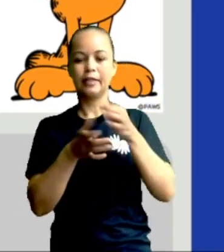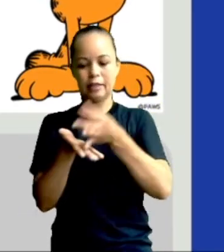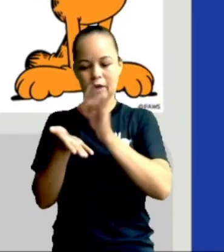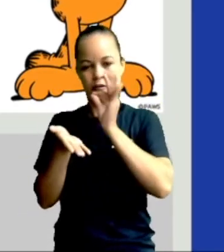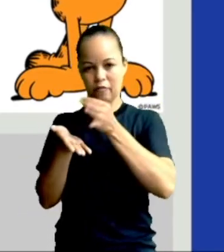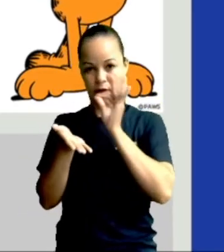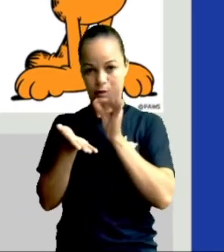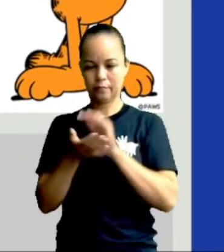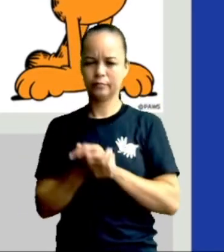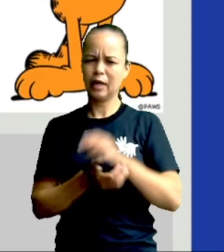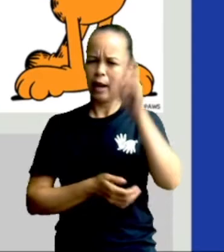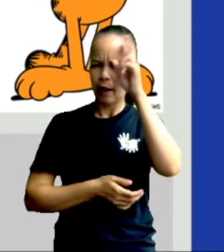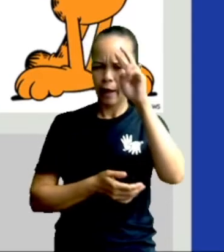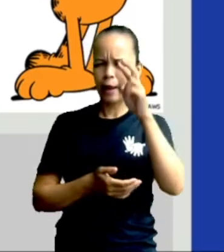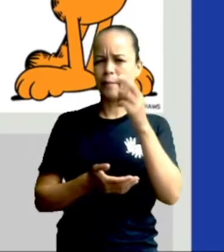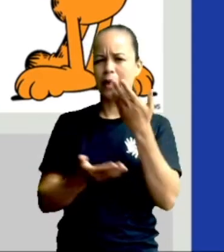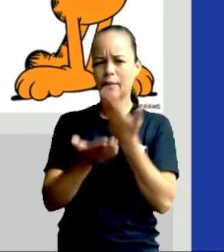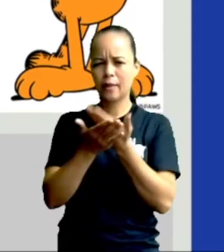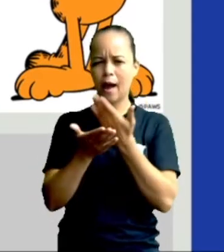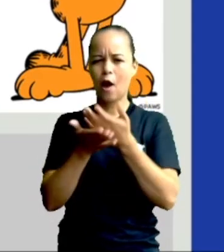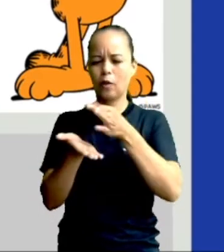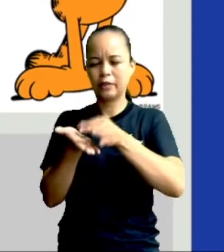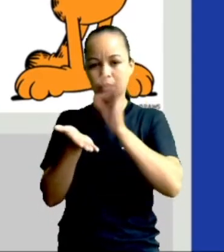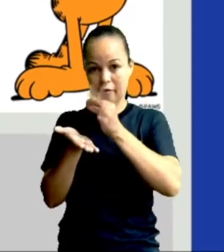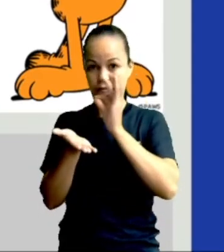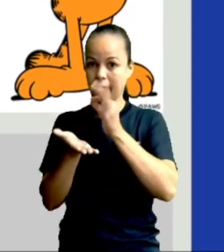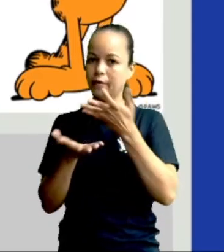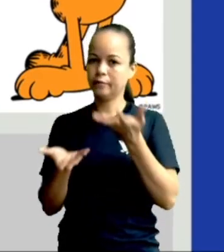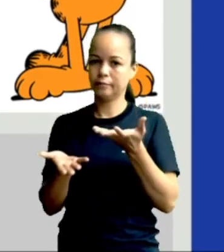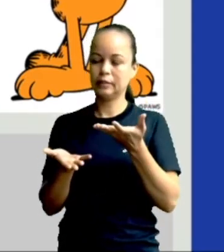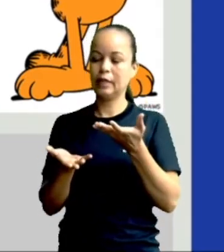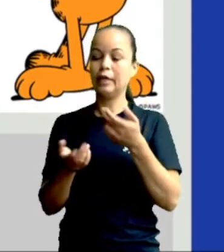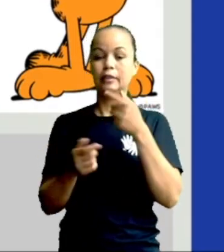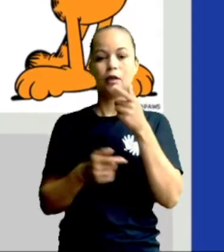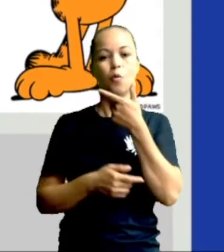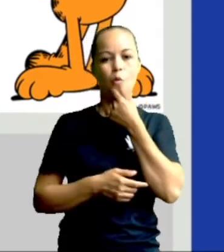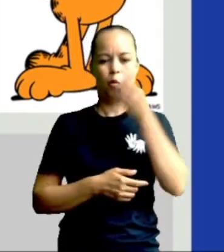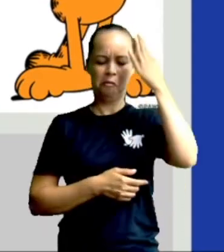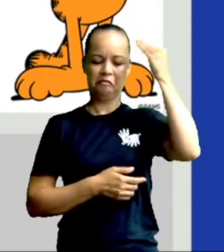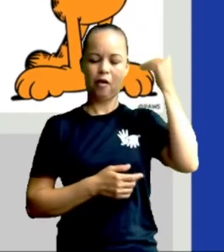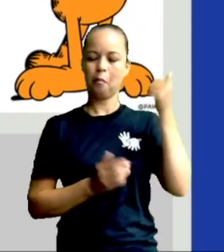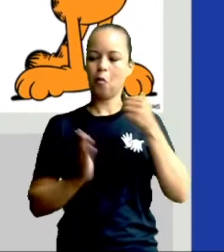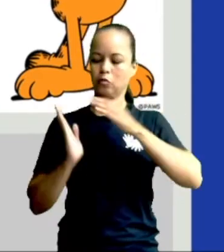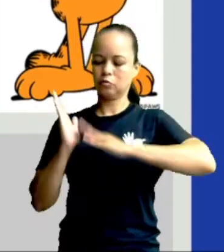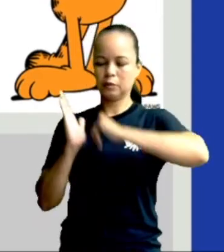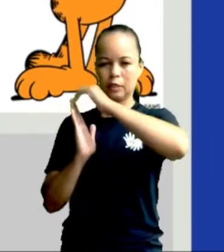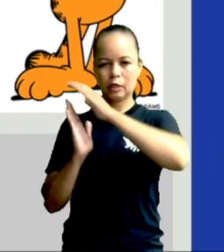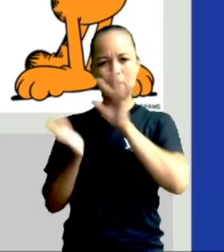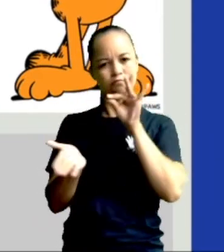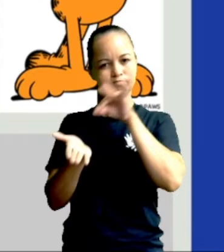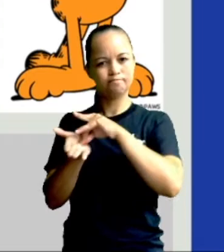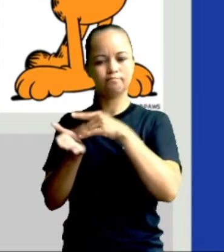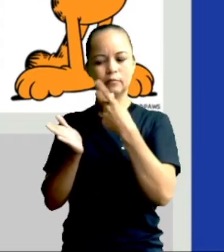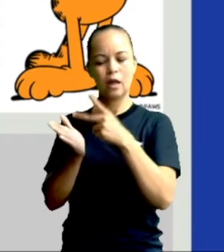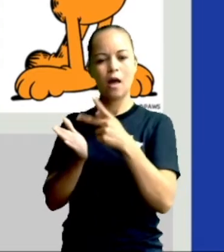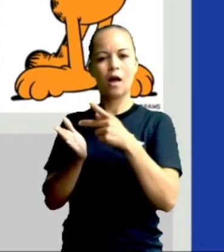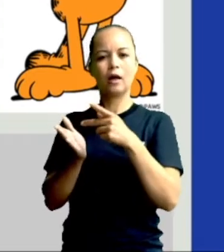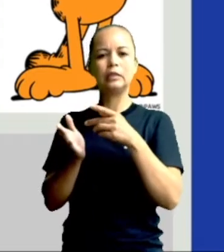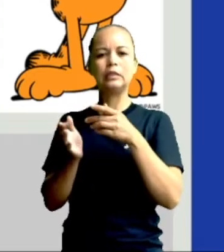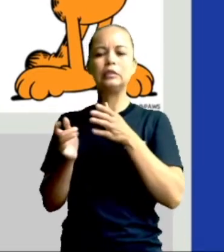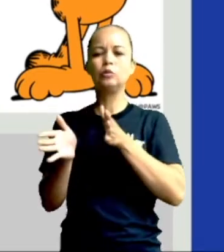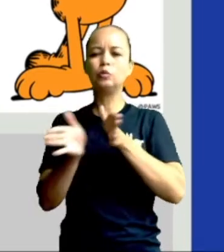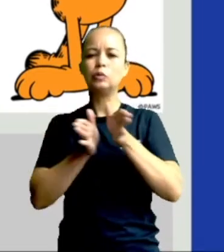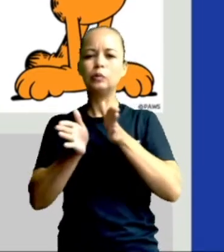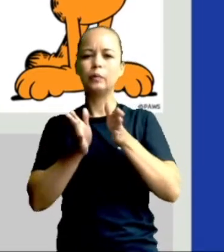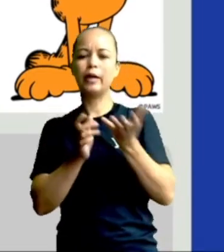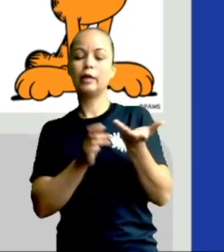aula de cafeicultura? Pronto. Cândido Portinari retratava essa realidade, certo? Da época